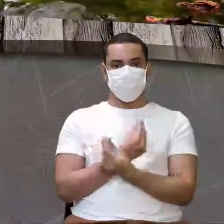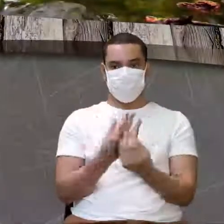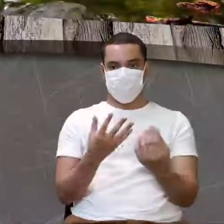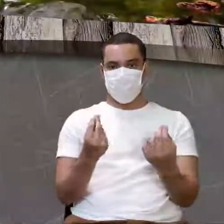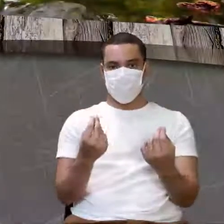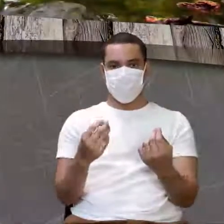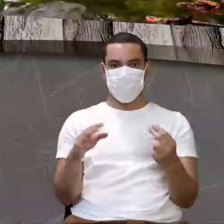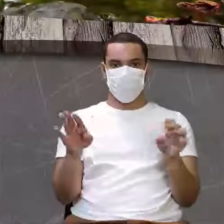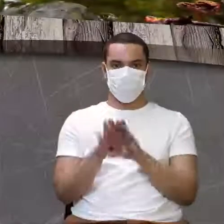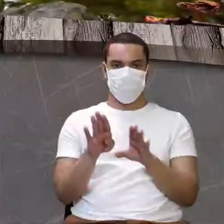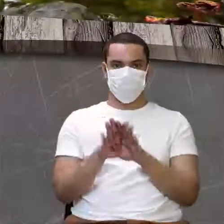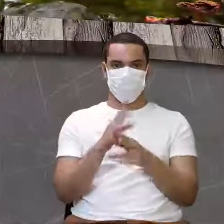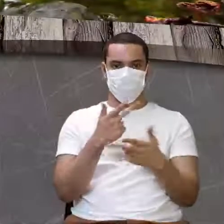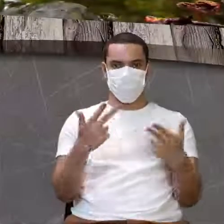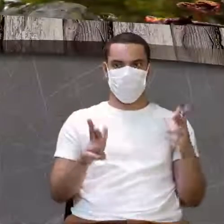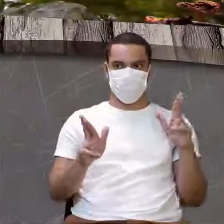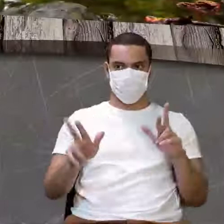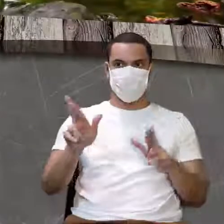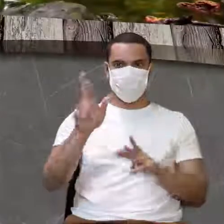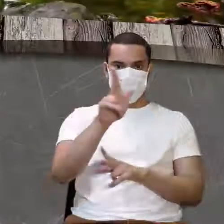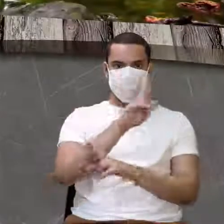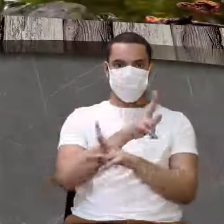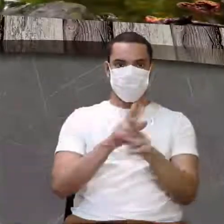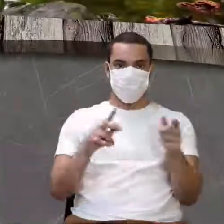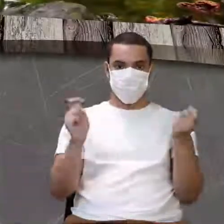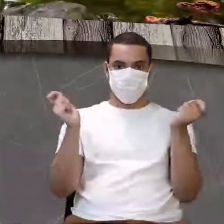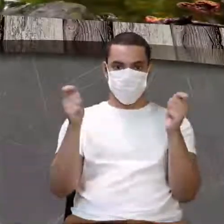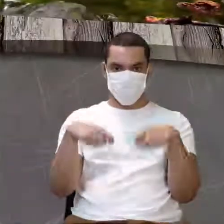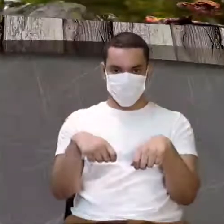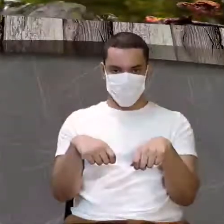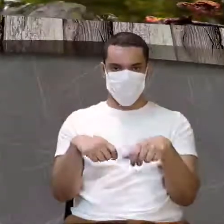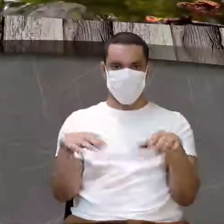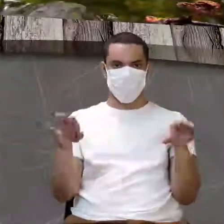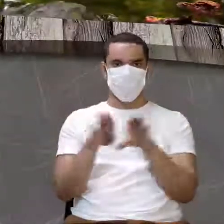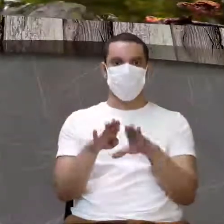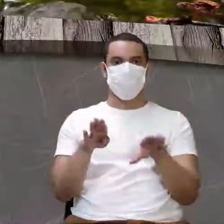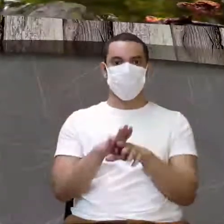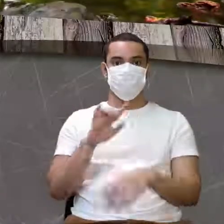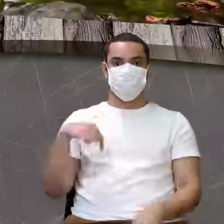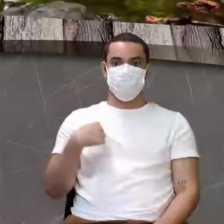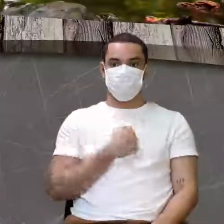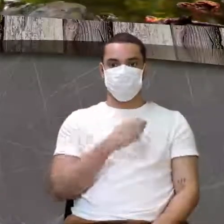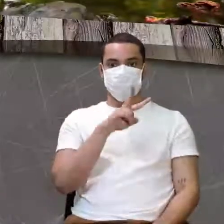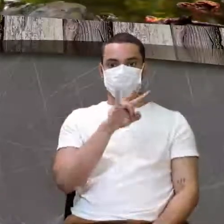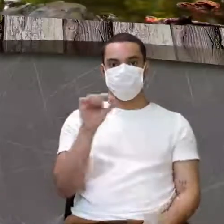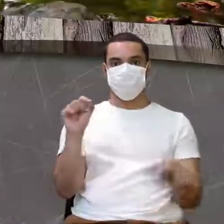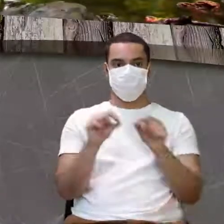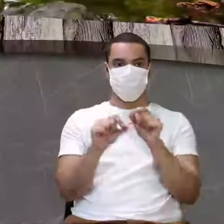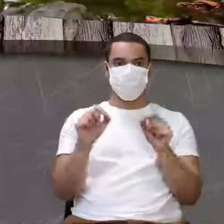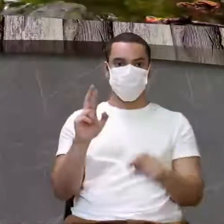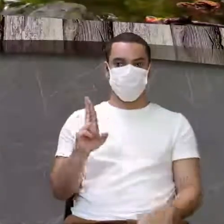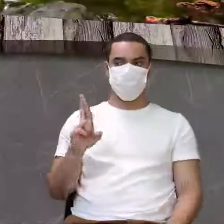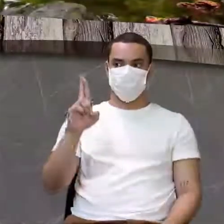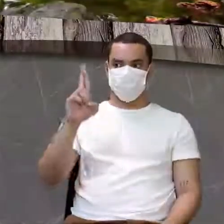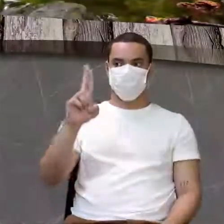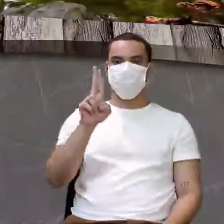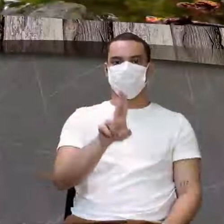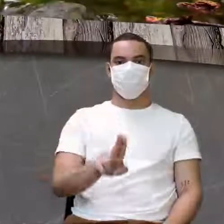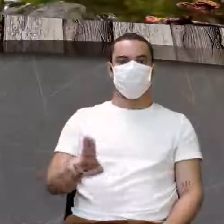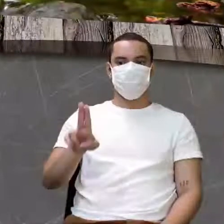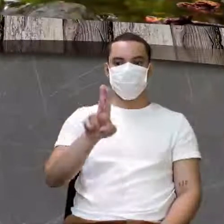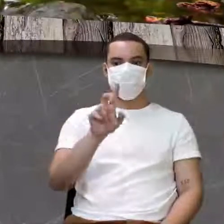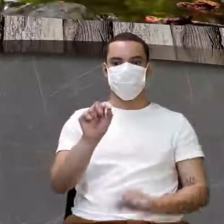muitos organismos se diferenciaram. E aí, quando a gente vai fazer isso e representar isso